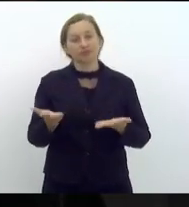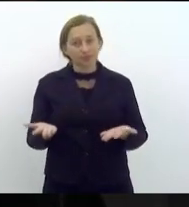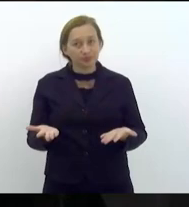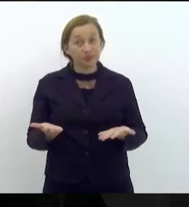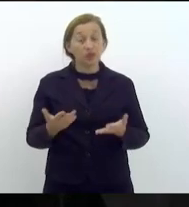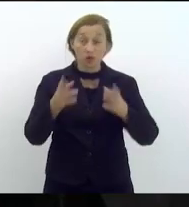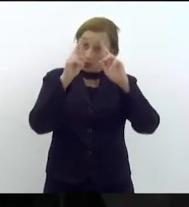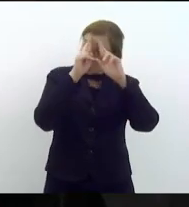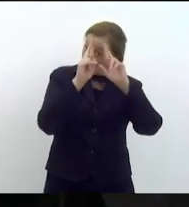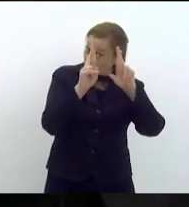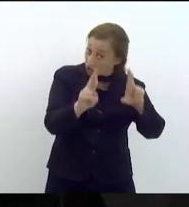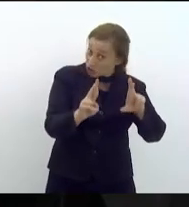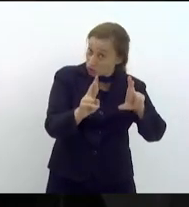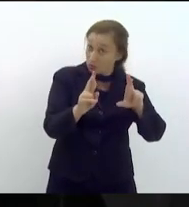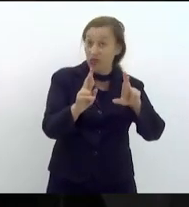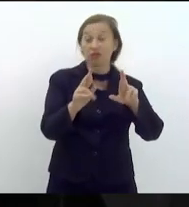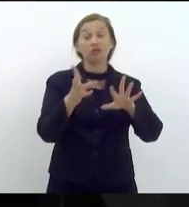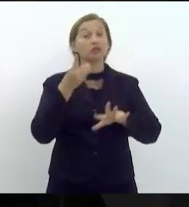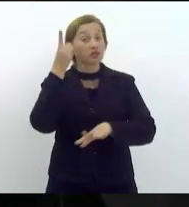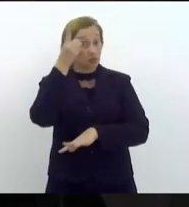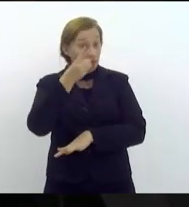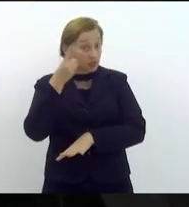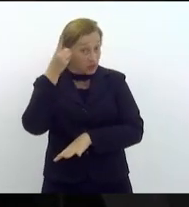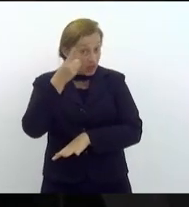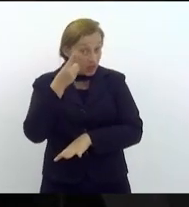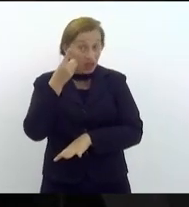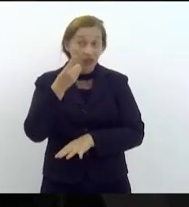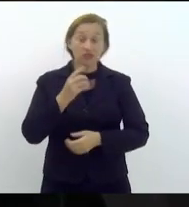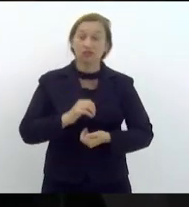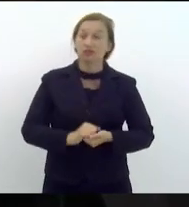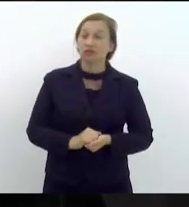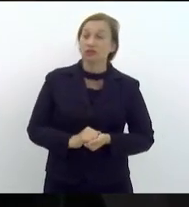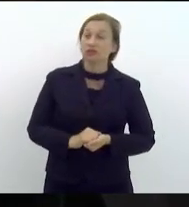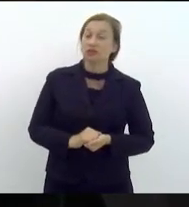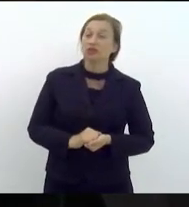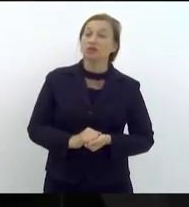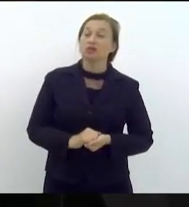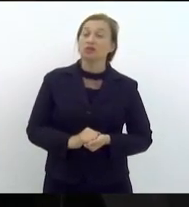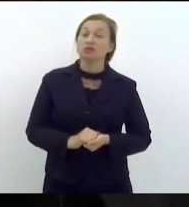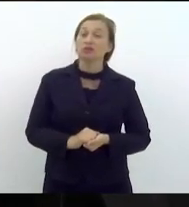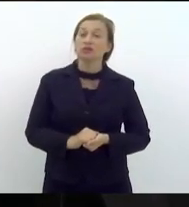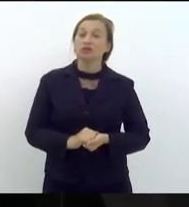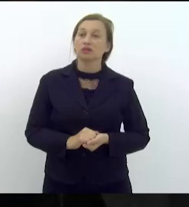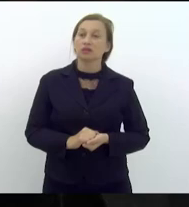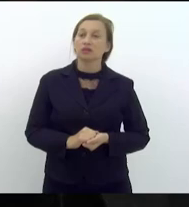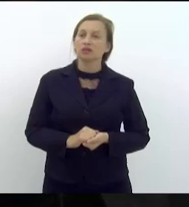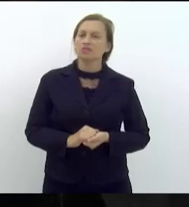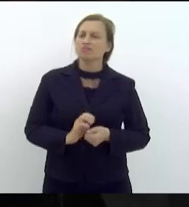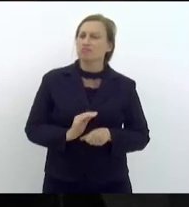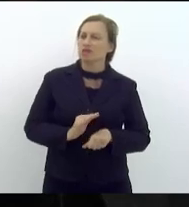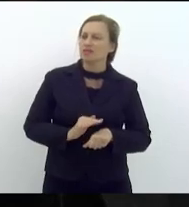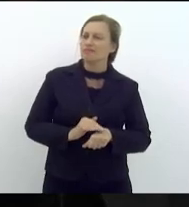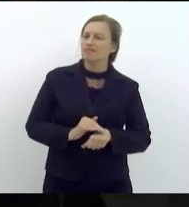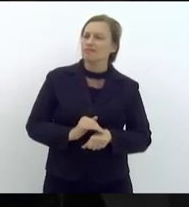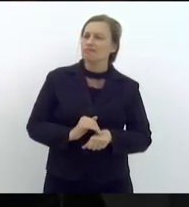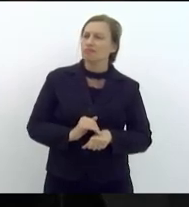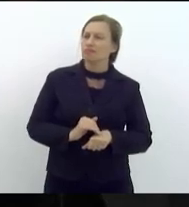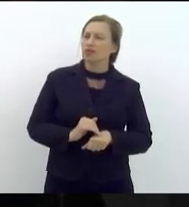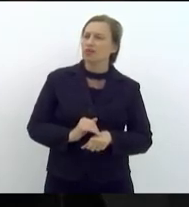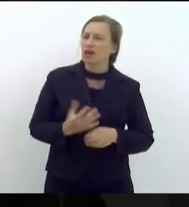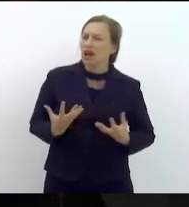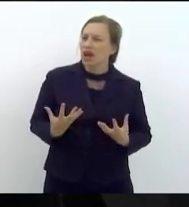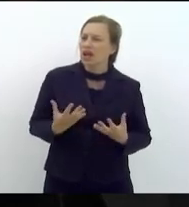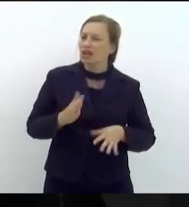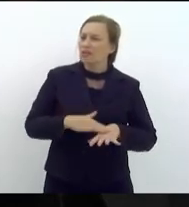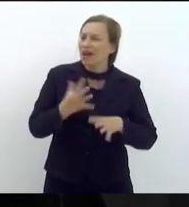respeito o deputado proponente que talvez seja o deputado que mais Abraça